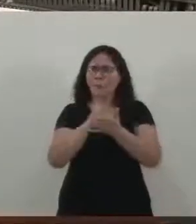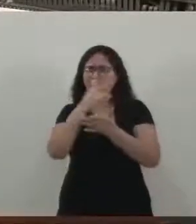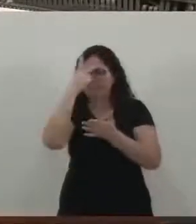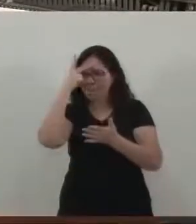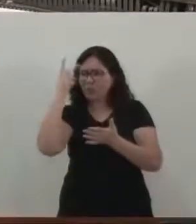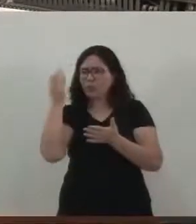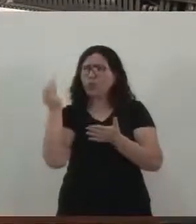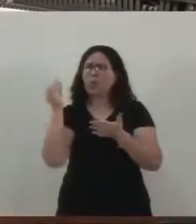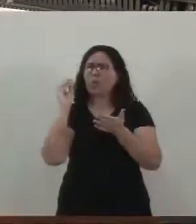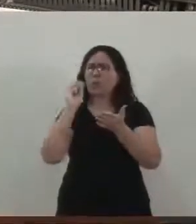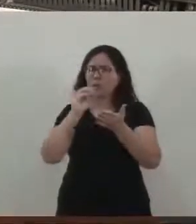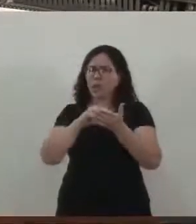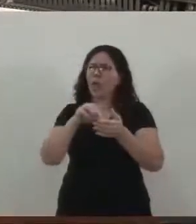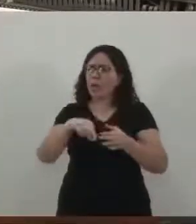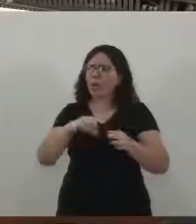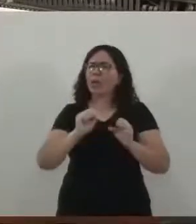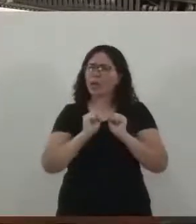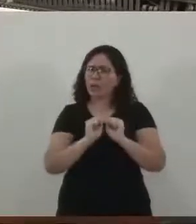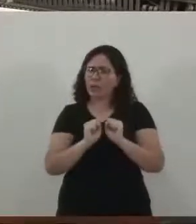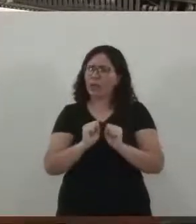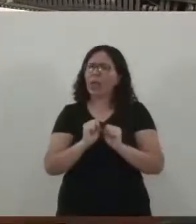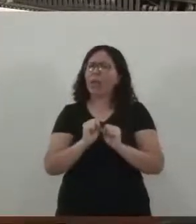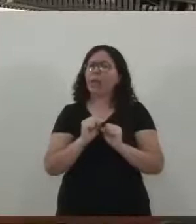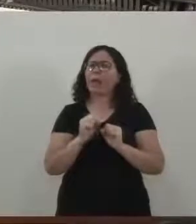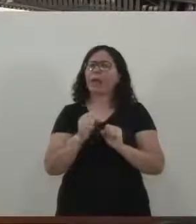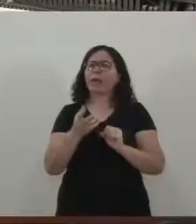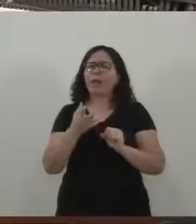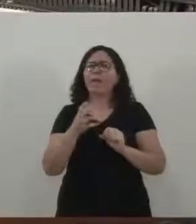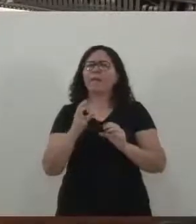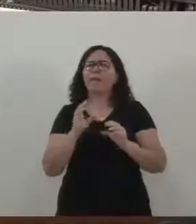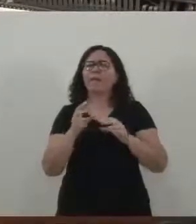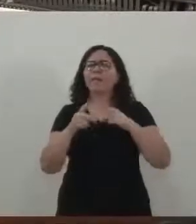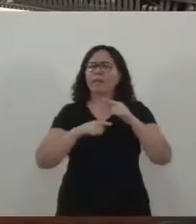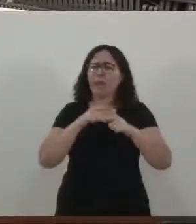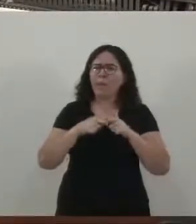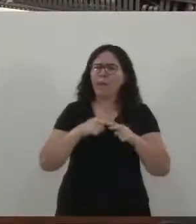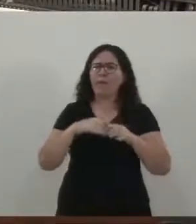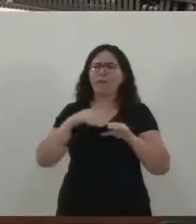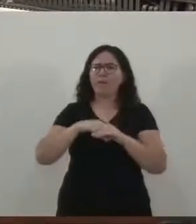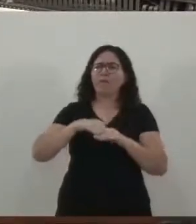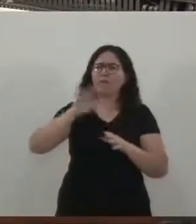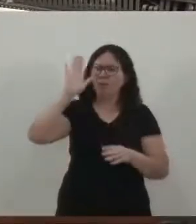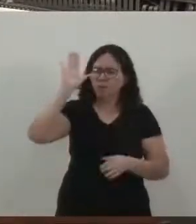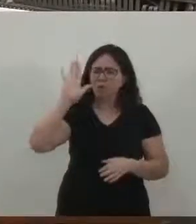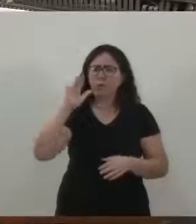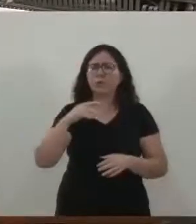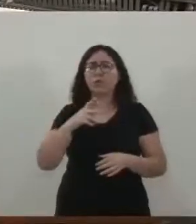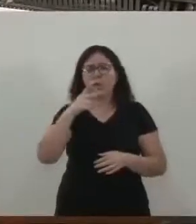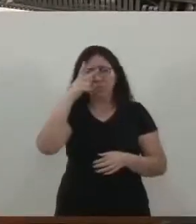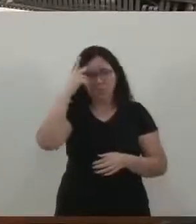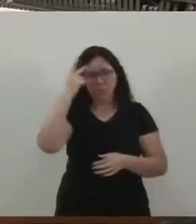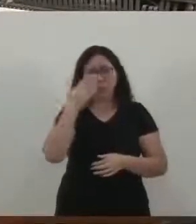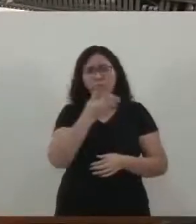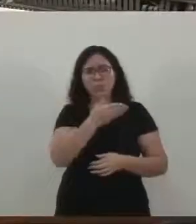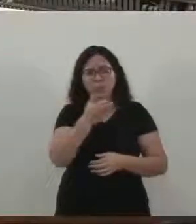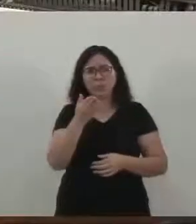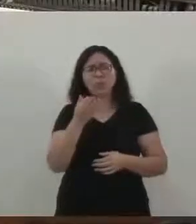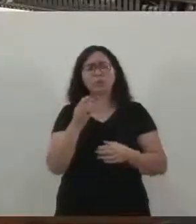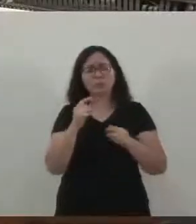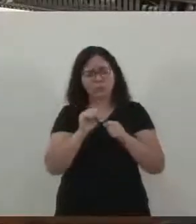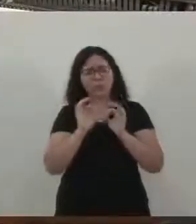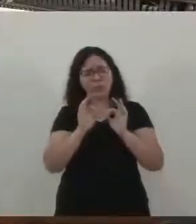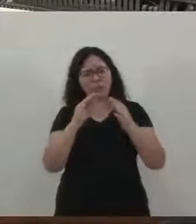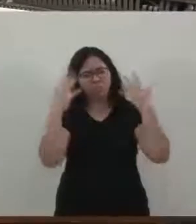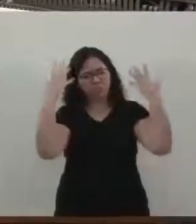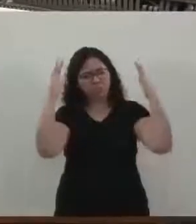nome à disposição. Aqui mesmo tem pessoas que colocaram o nome à disposição para serem candidatos, e o que a gente quer é que essas pessoas realmente merecem um aplauso,